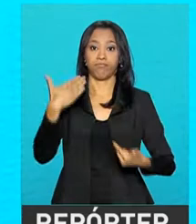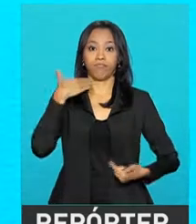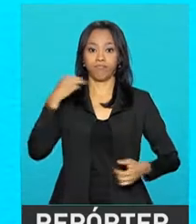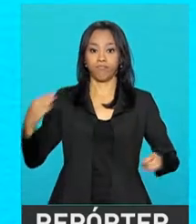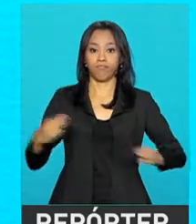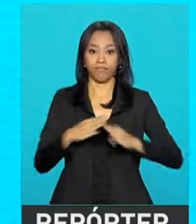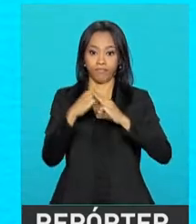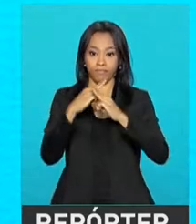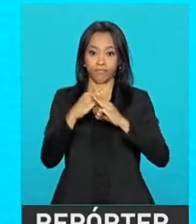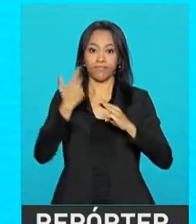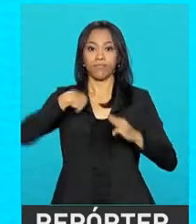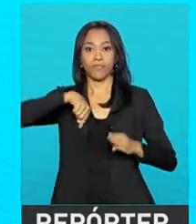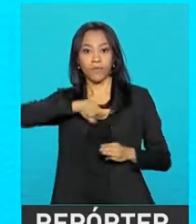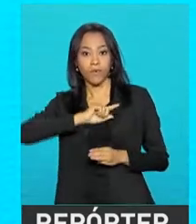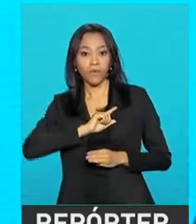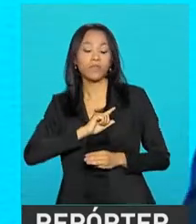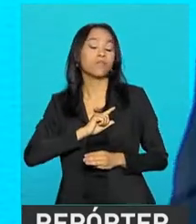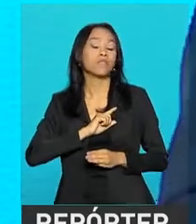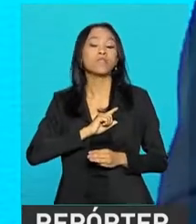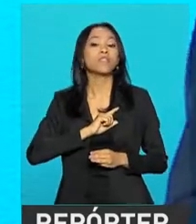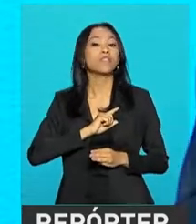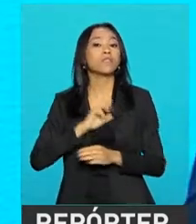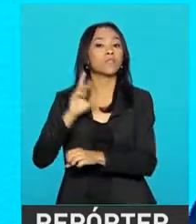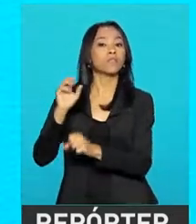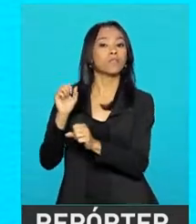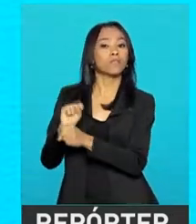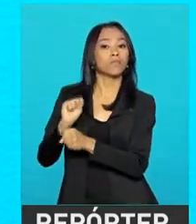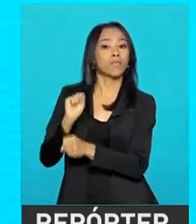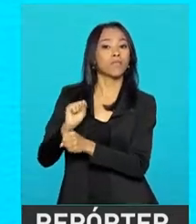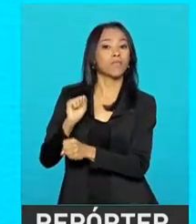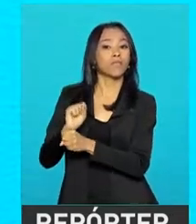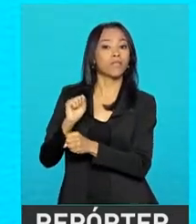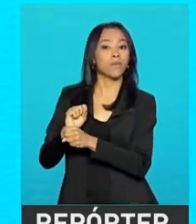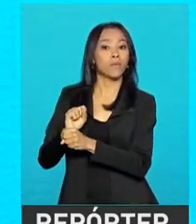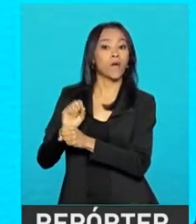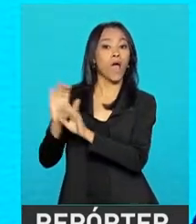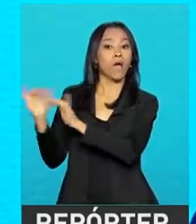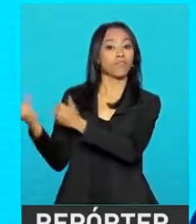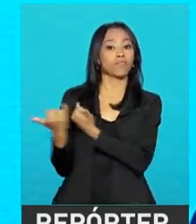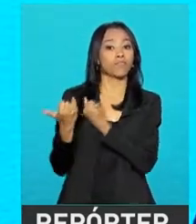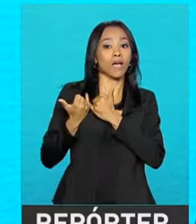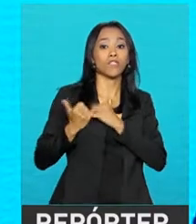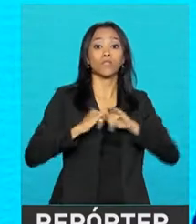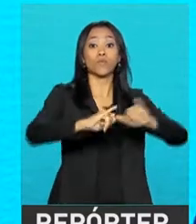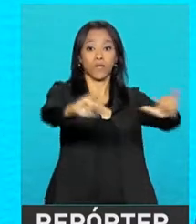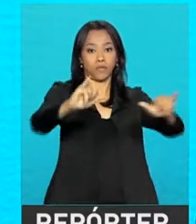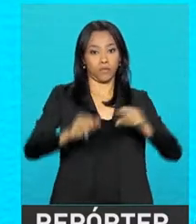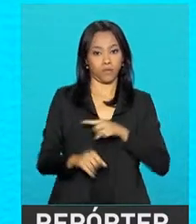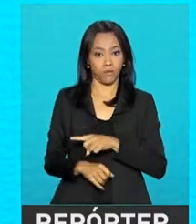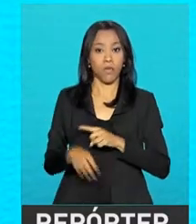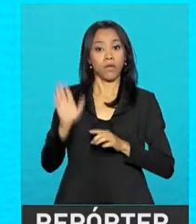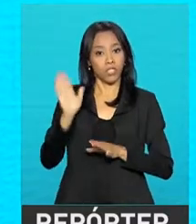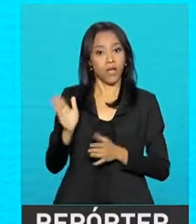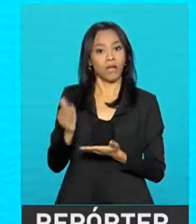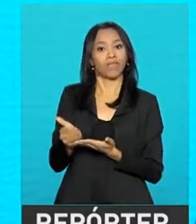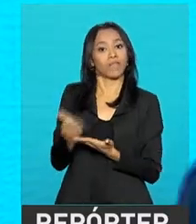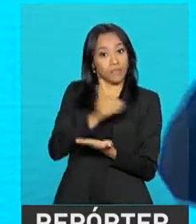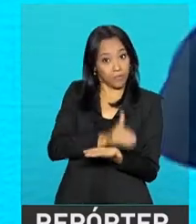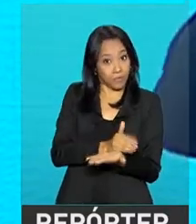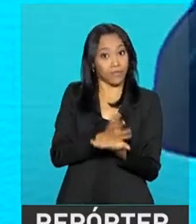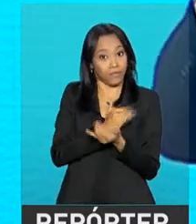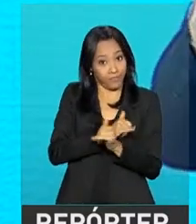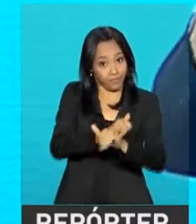estamos aguardando aí a divulgação do resultado mas já antecipando portanto um resultado